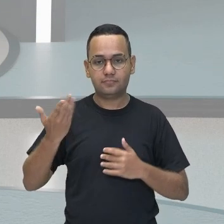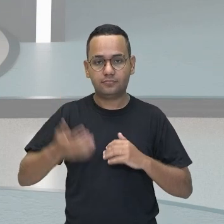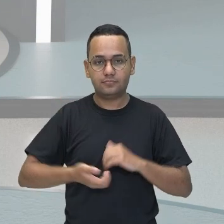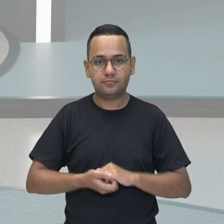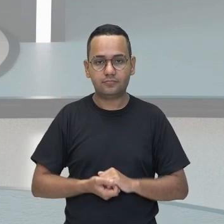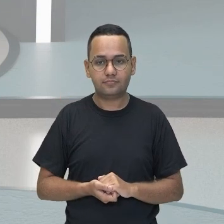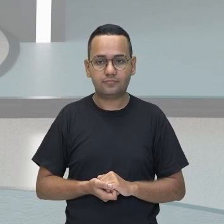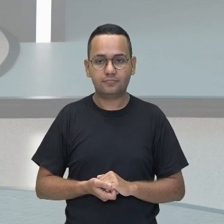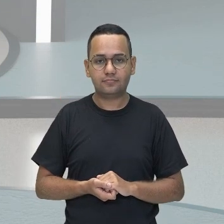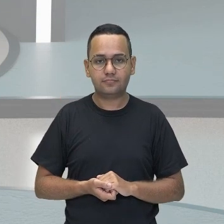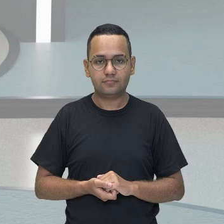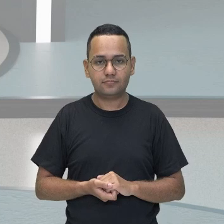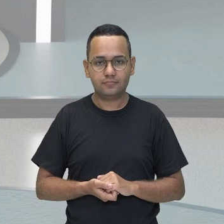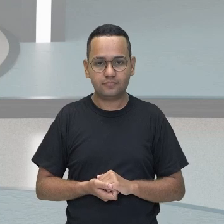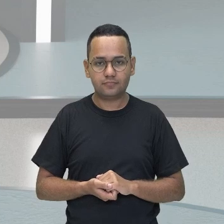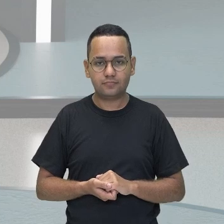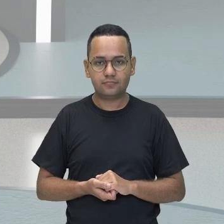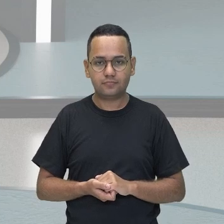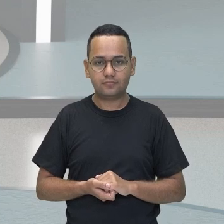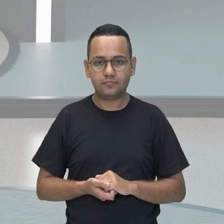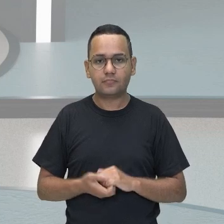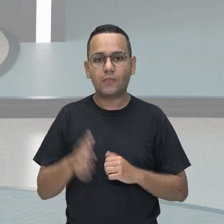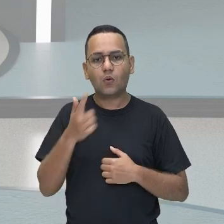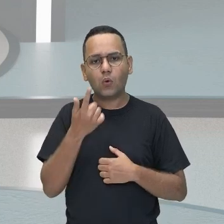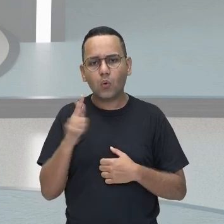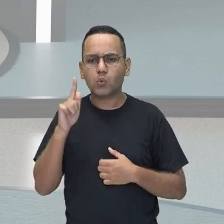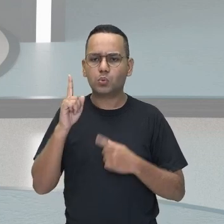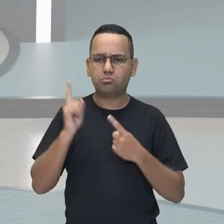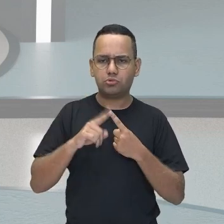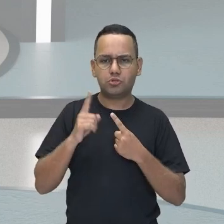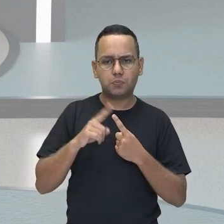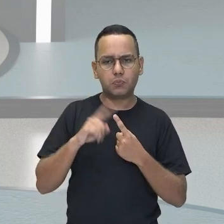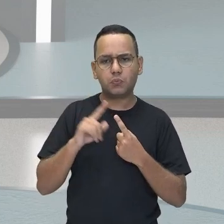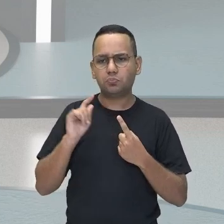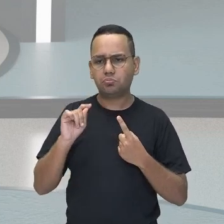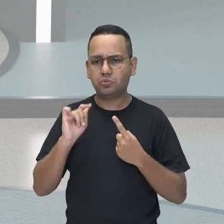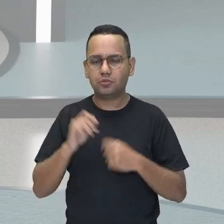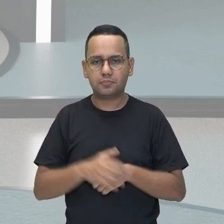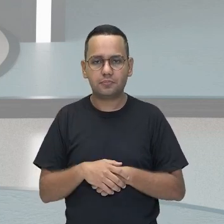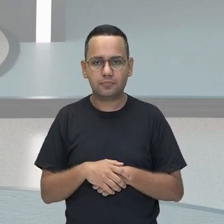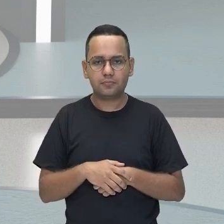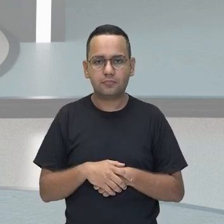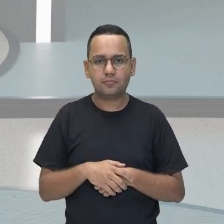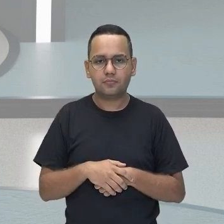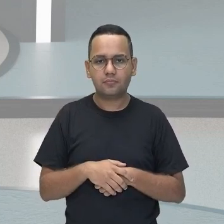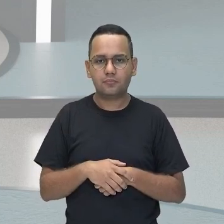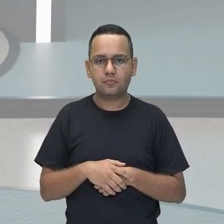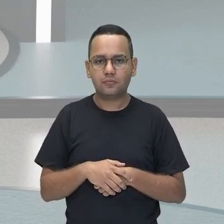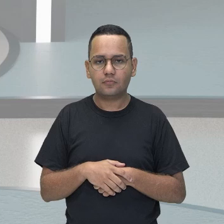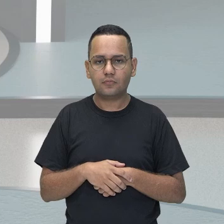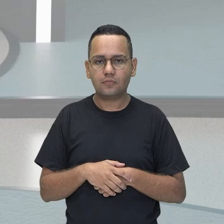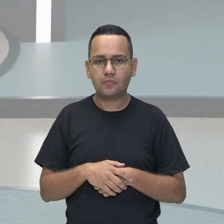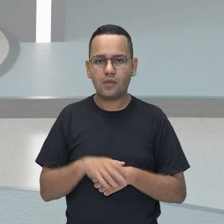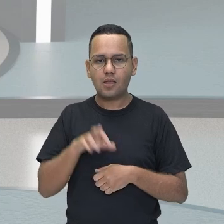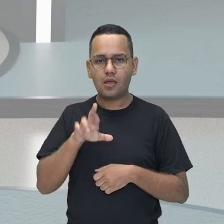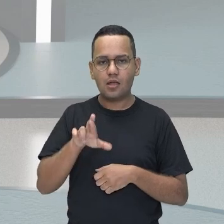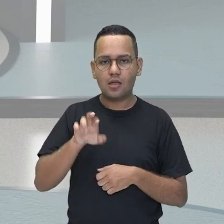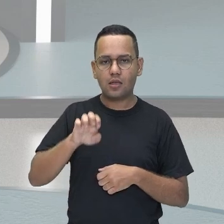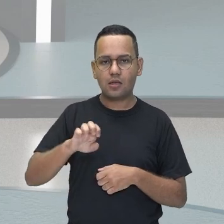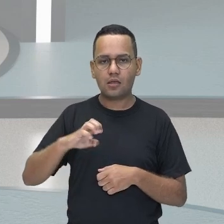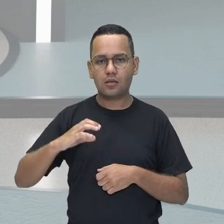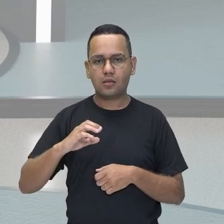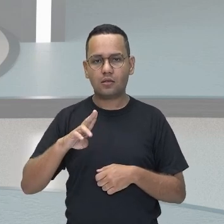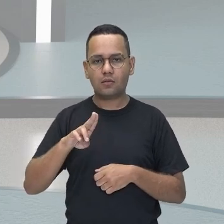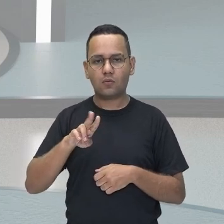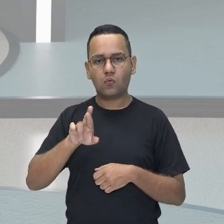a esclarecer. A gente tem outro desvio, existe aí esse que é chamado de recurvatum, né?